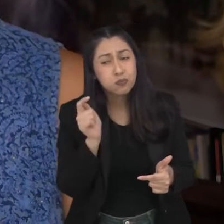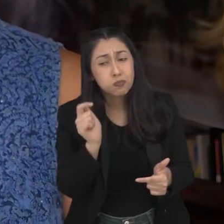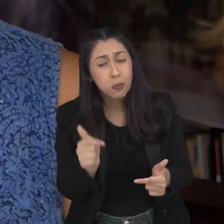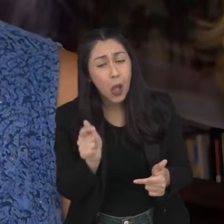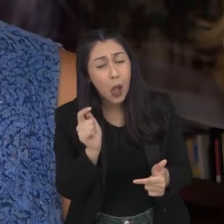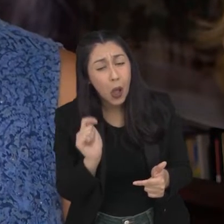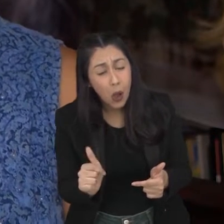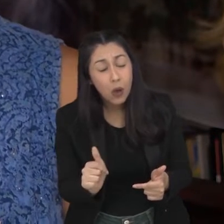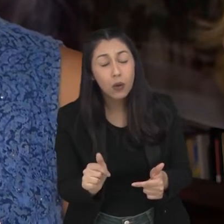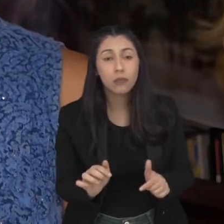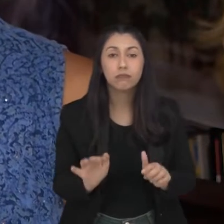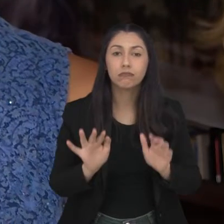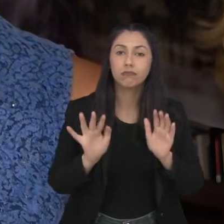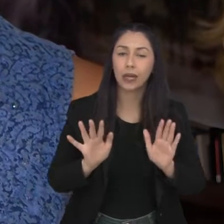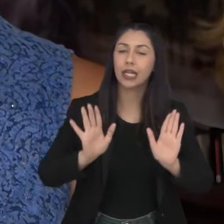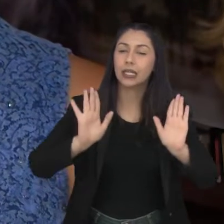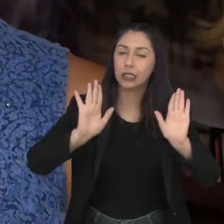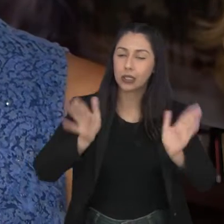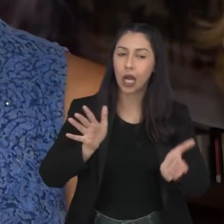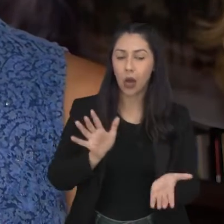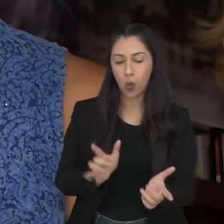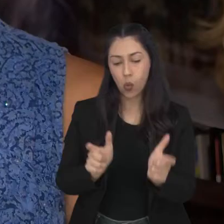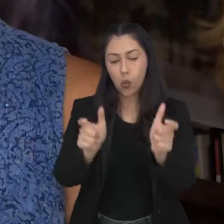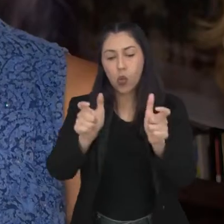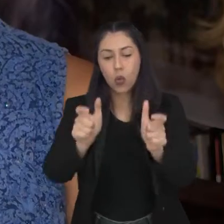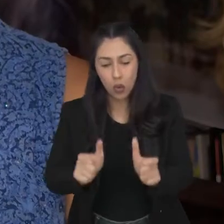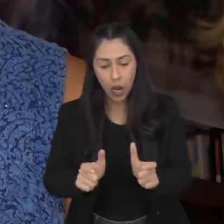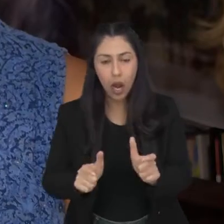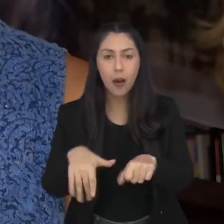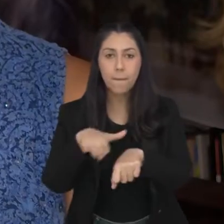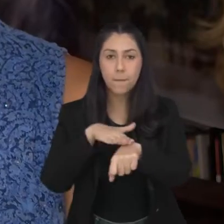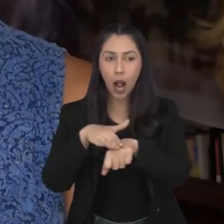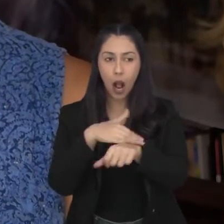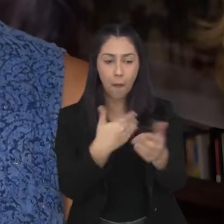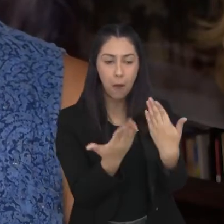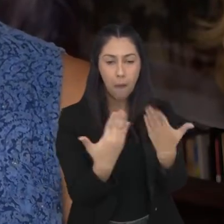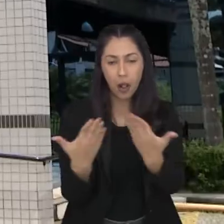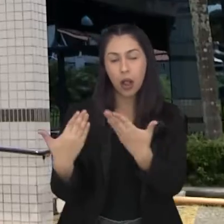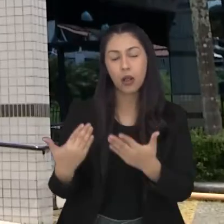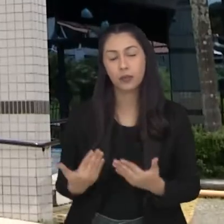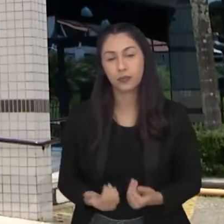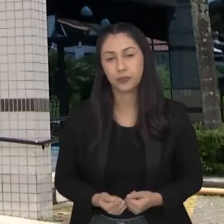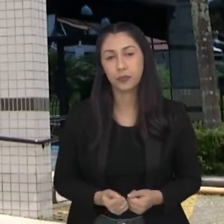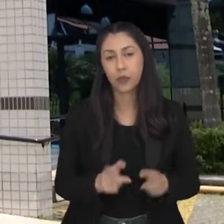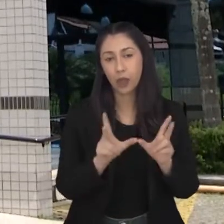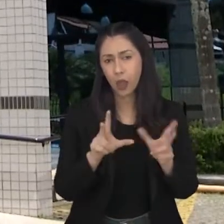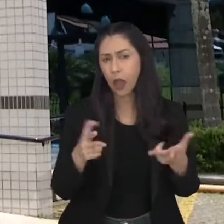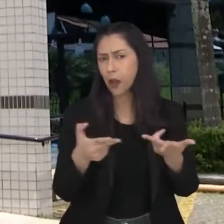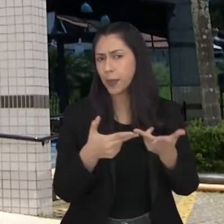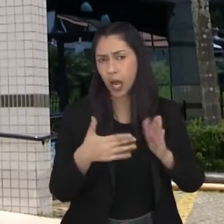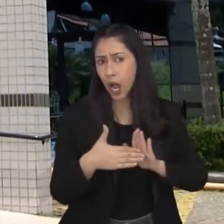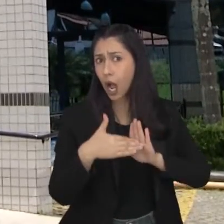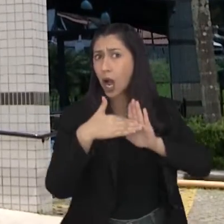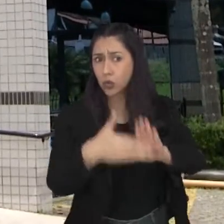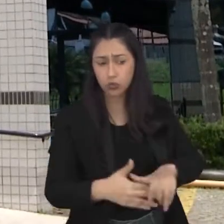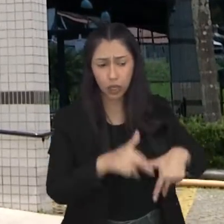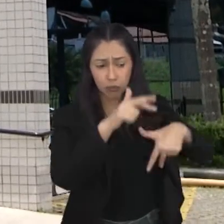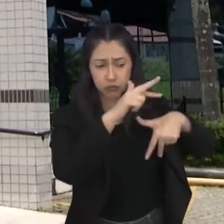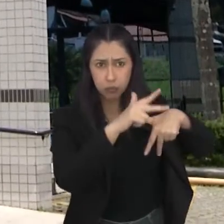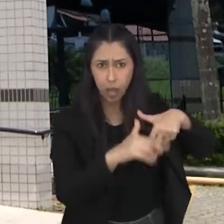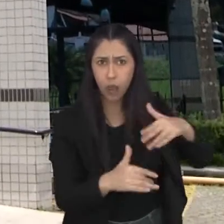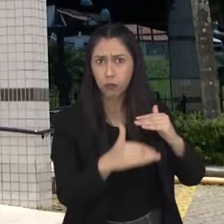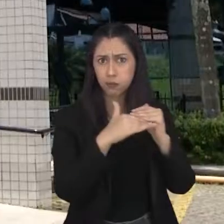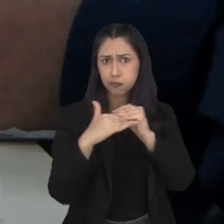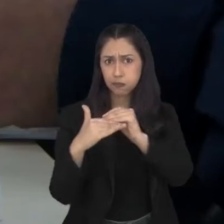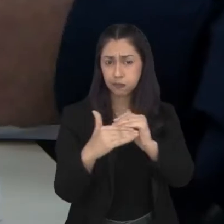bem definida, mas nós temos ali um espaço para resolver, para conversar. A Câmara atua na promoção da igualdade